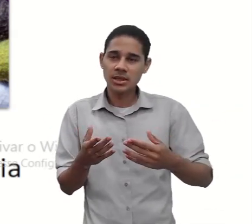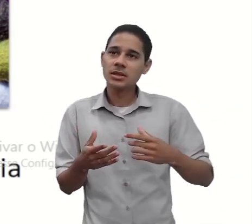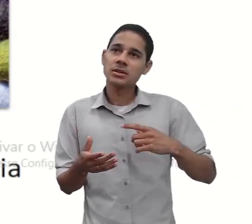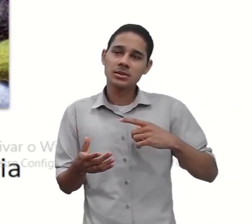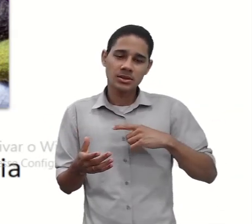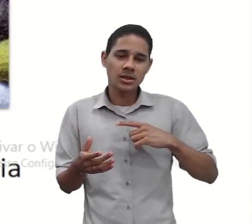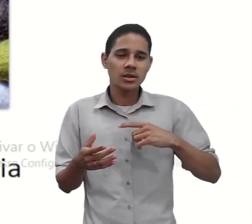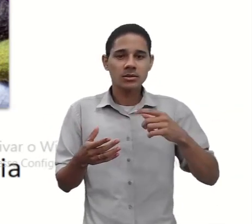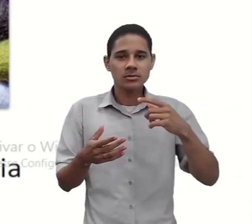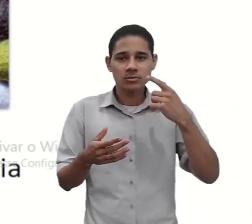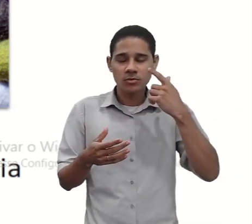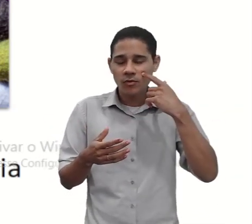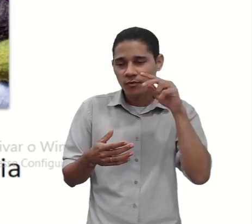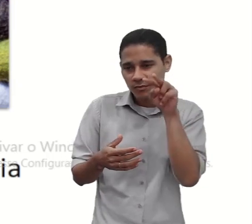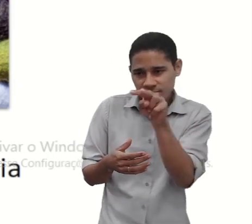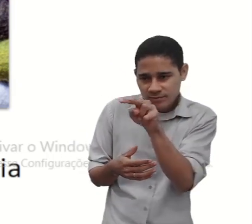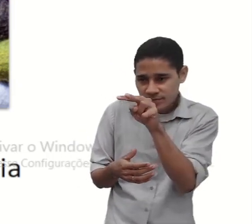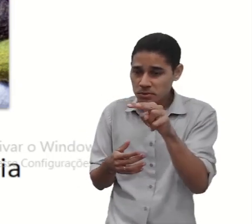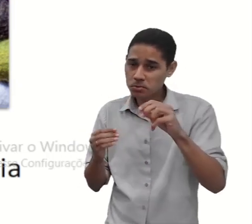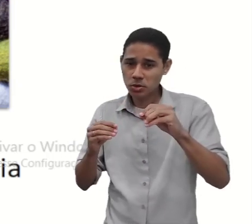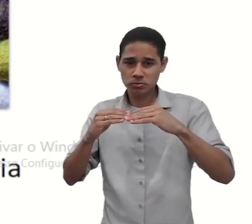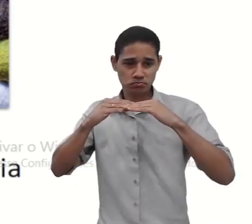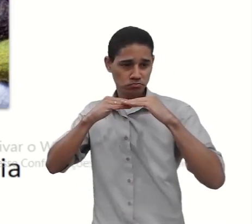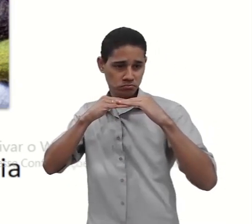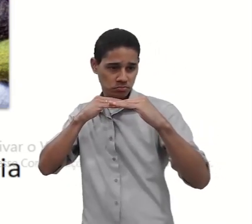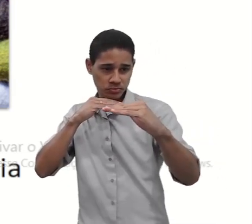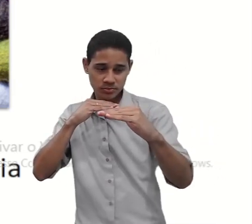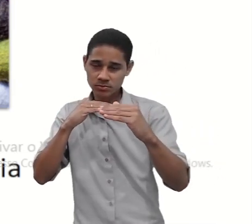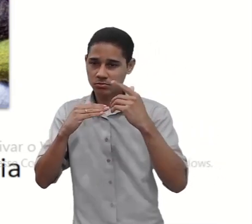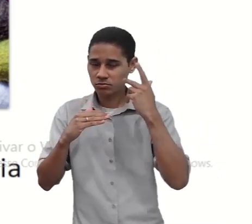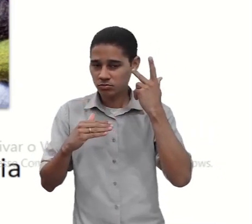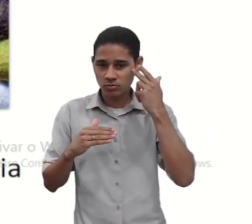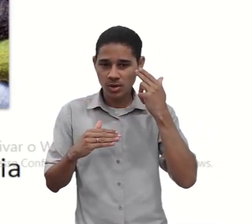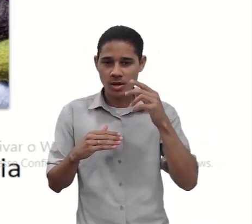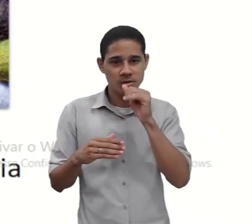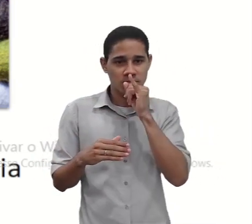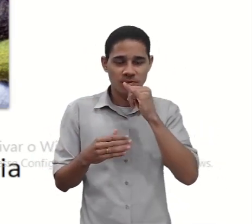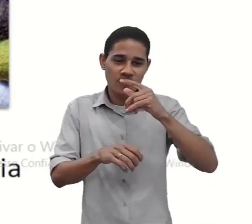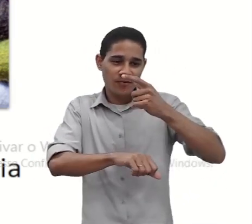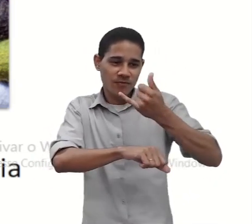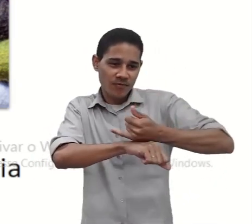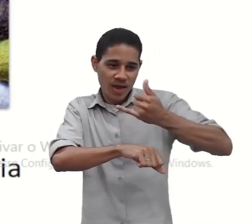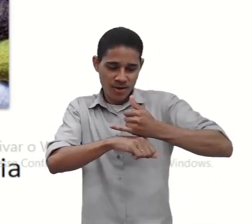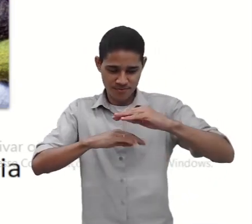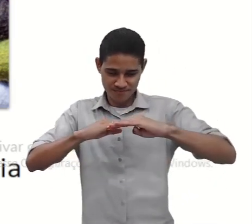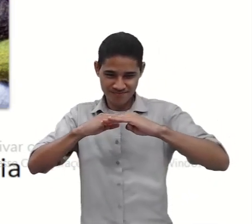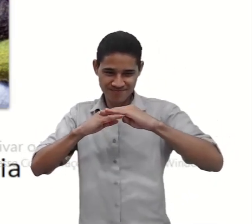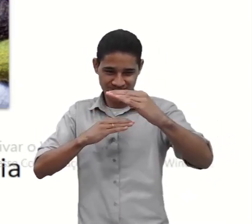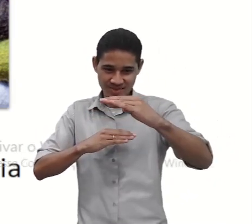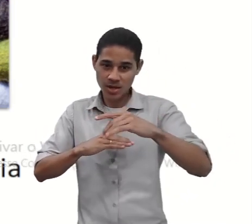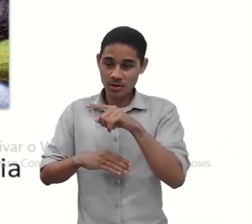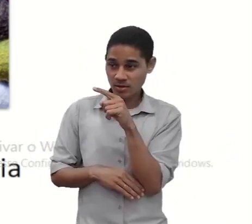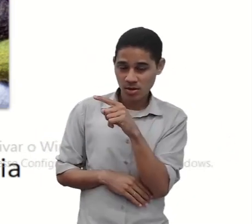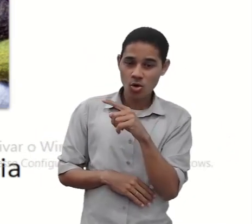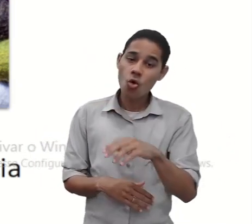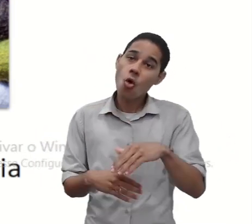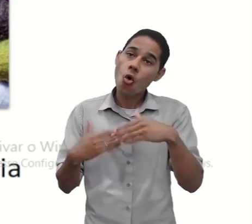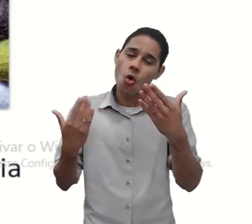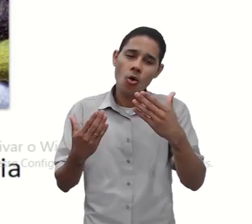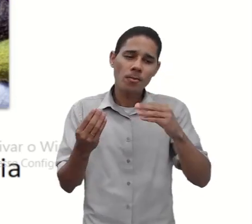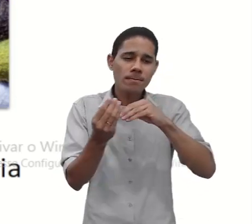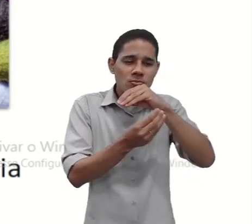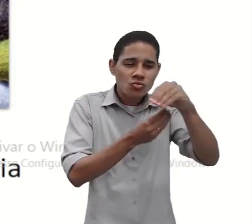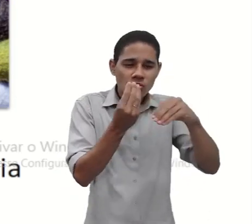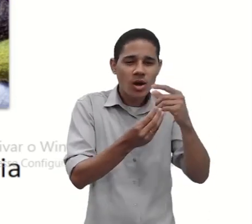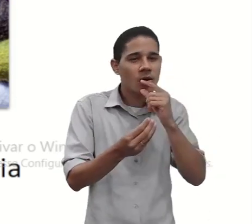qualidades ópticas, que pode ser homogênea, como uma chapa de metal, ou pode ser heterogênea, como uma